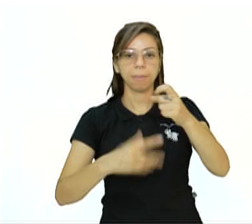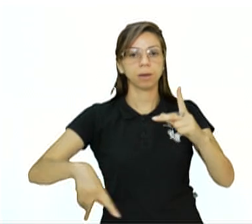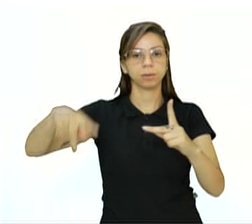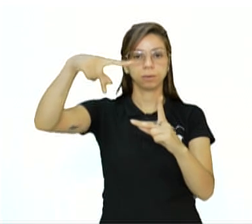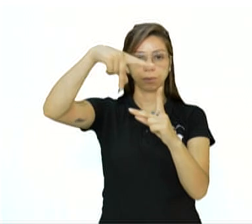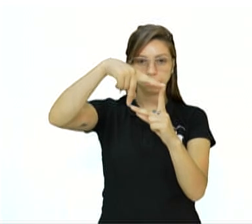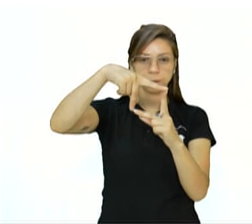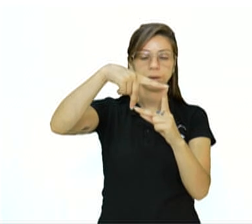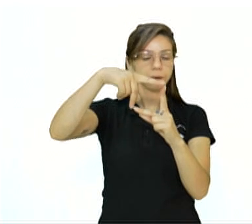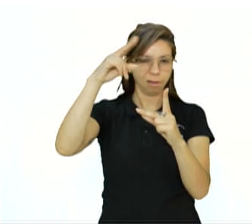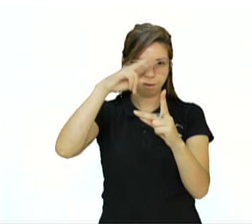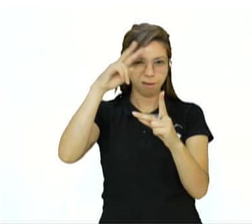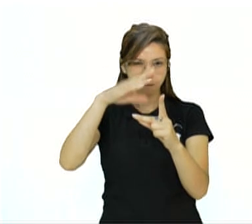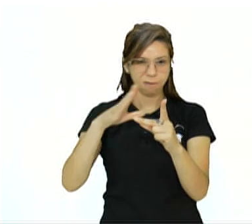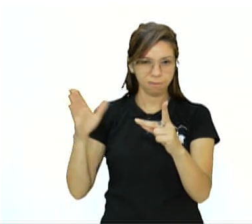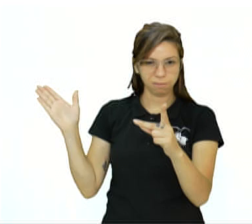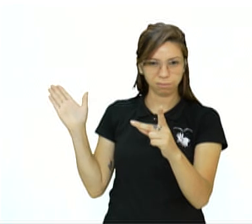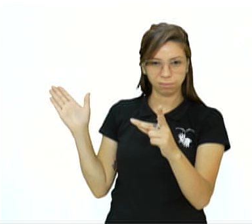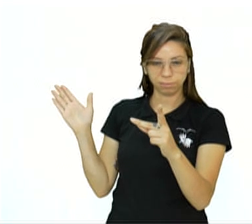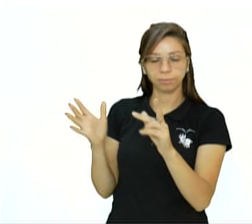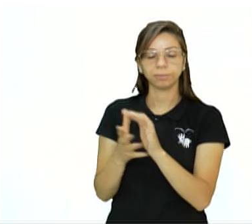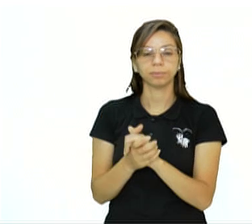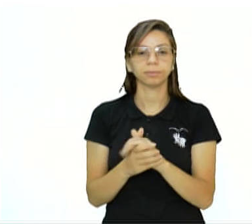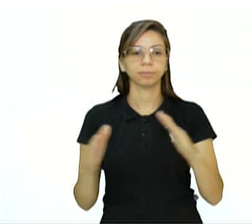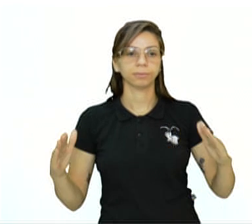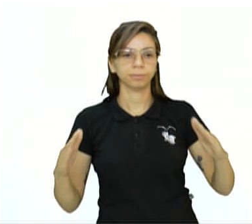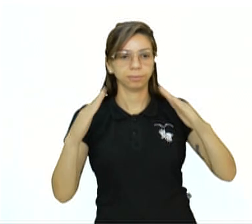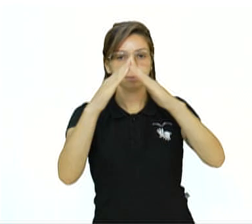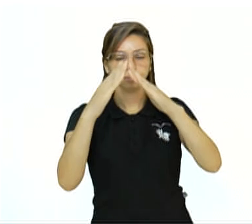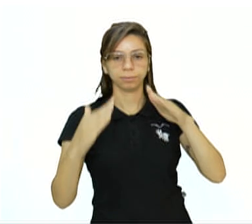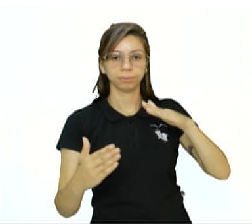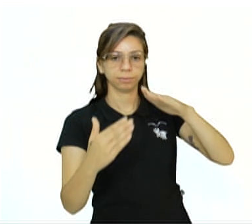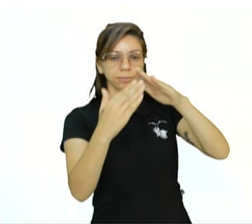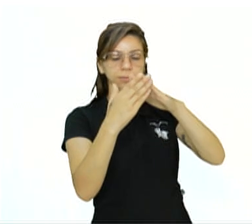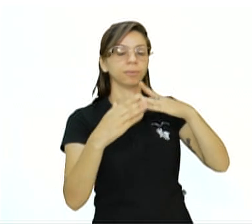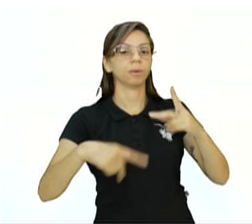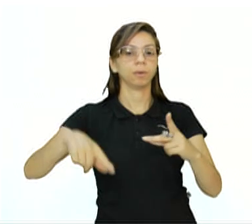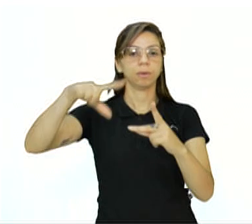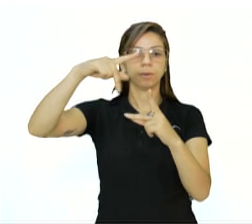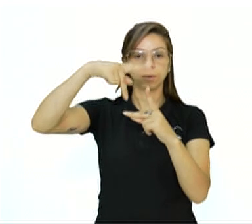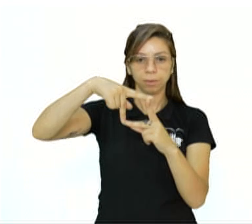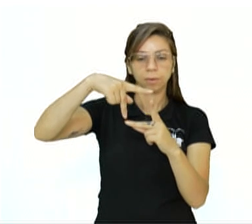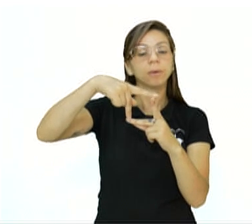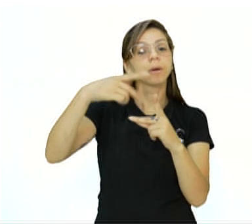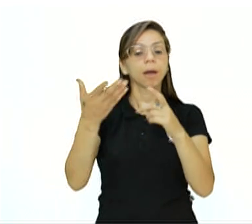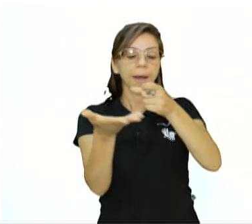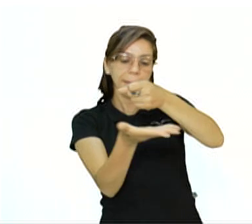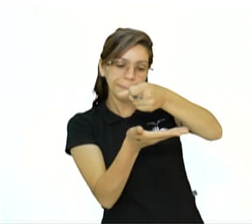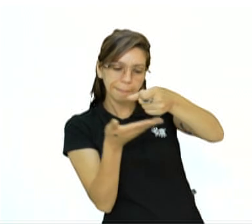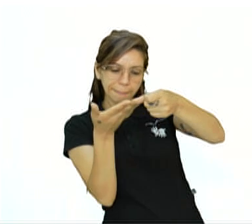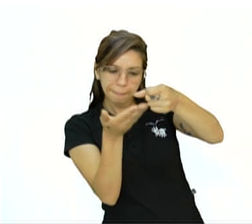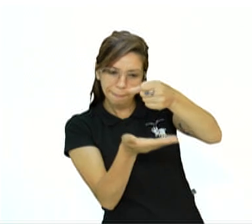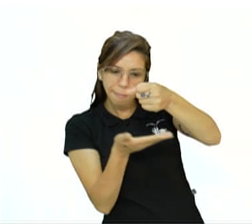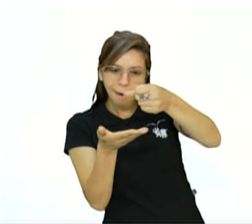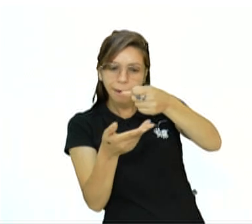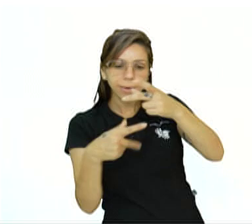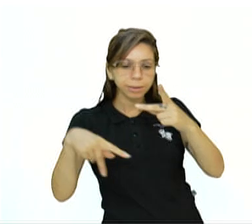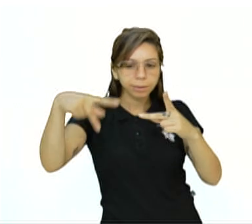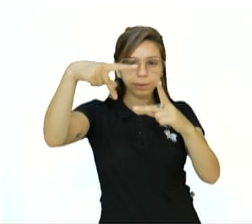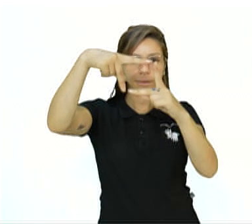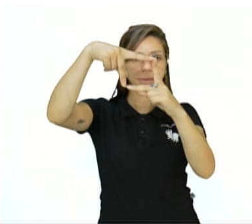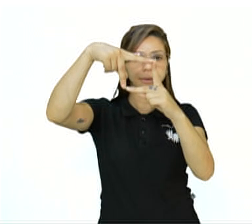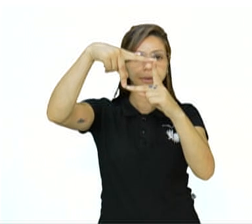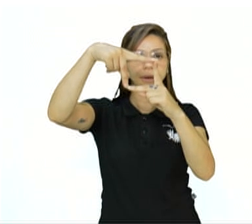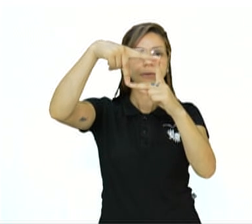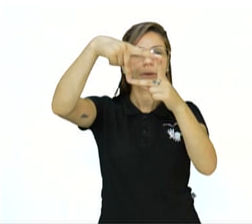Então, a pirâmide de base quadrada, ela ficou desta forma aqui, que a base, que é o carinha que vai embaixo, tinha o formato